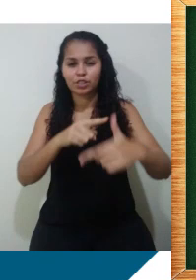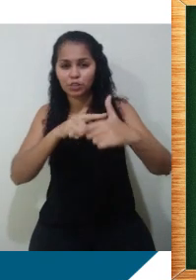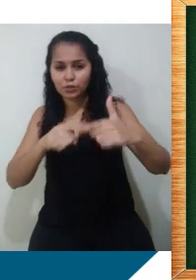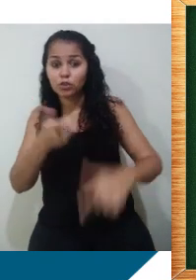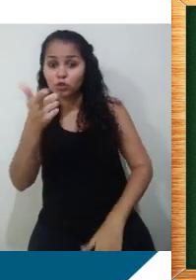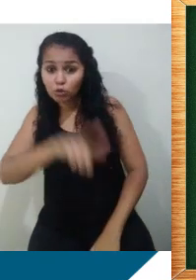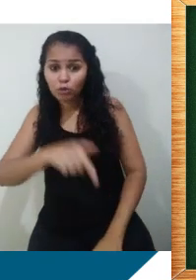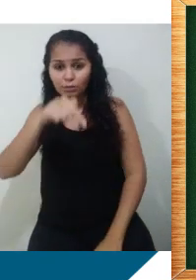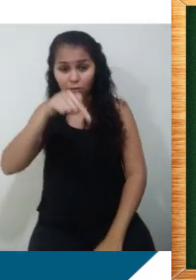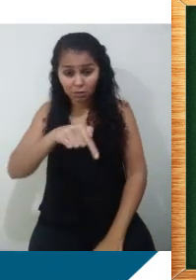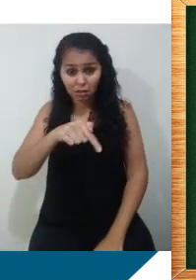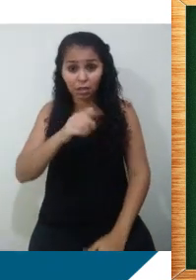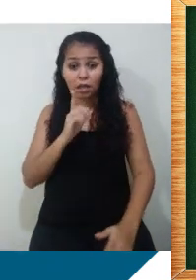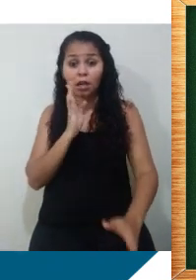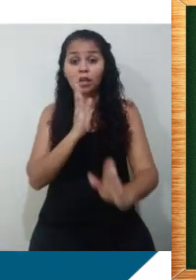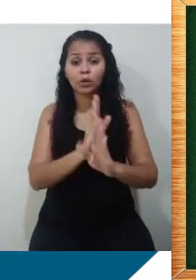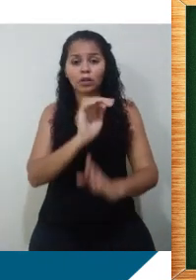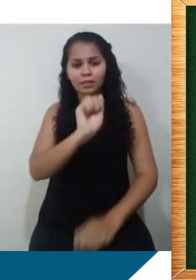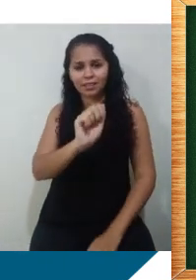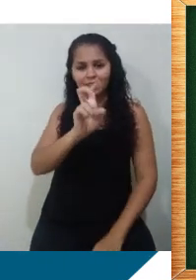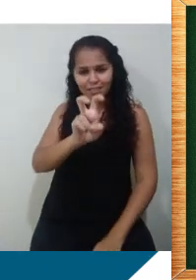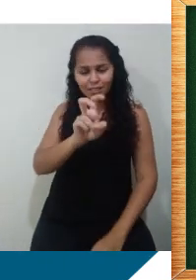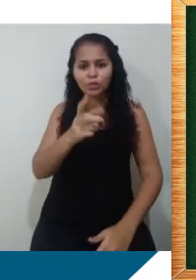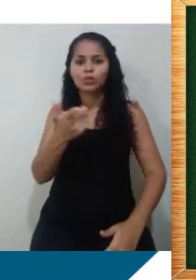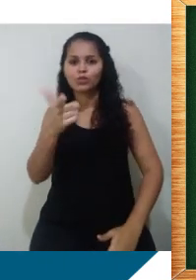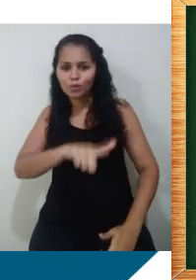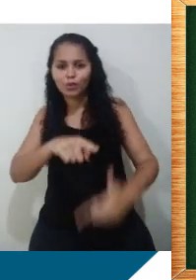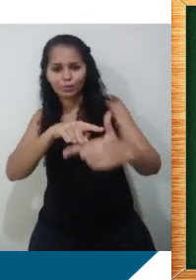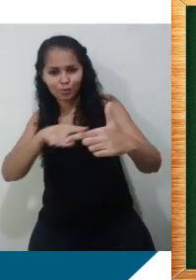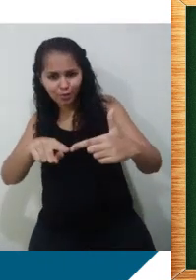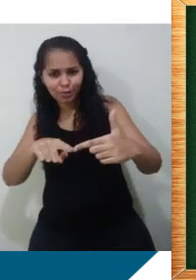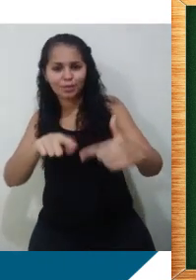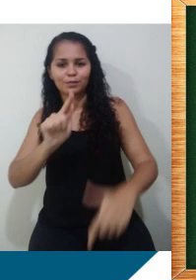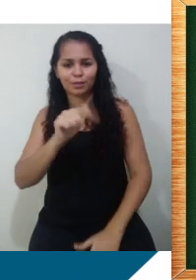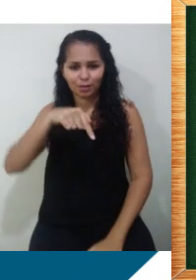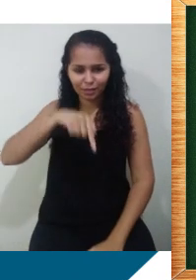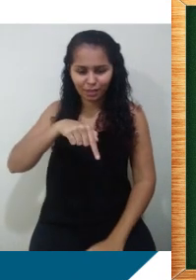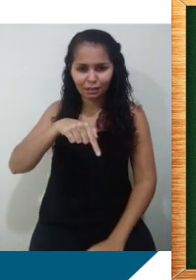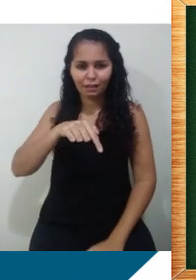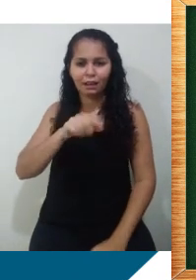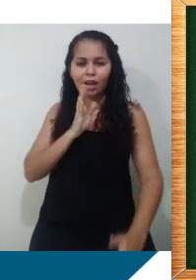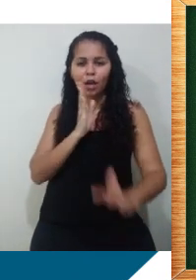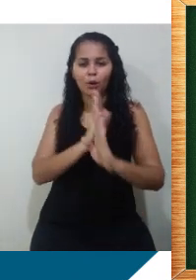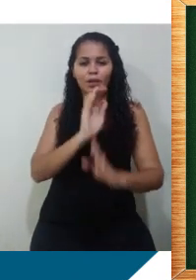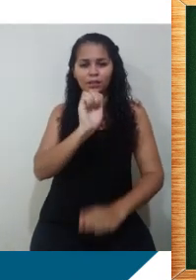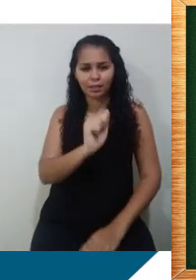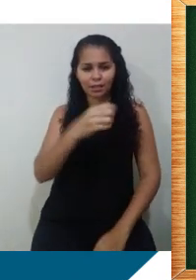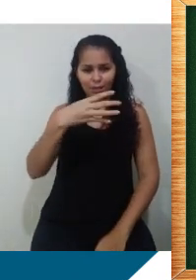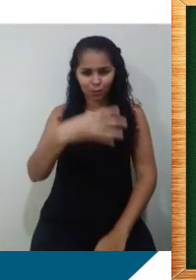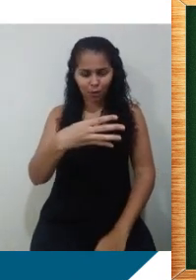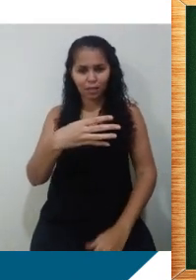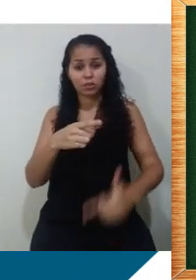você encontra o A5. Dividindo pela razão novamente, você encontra o A4. Dividindo pela razão